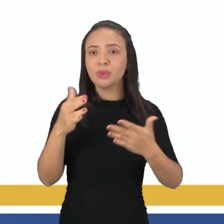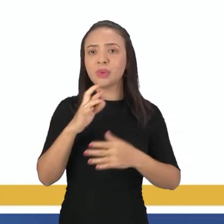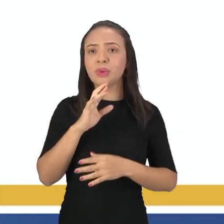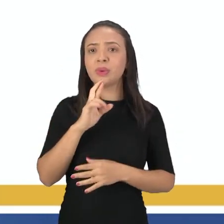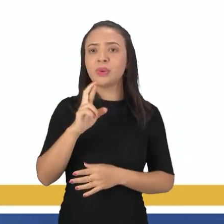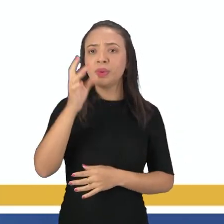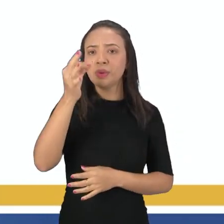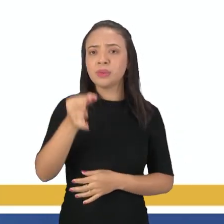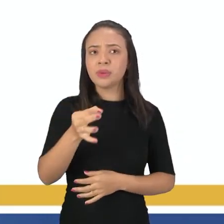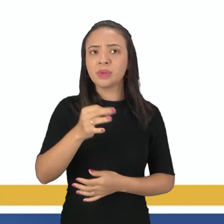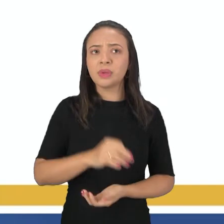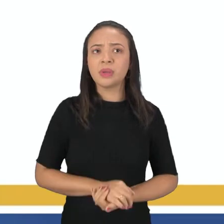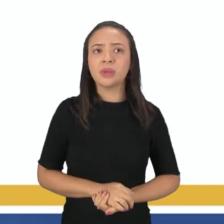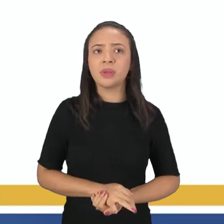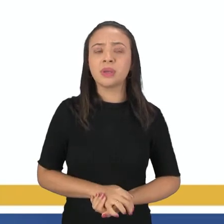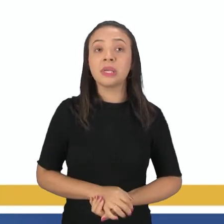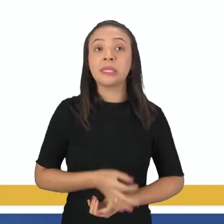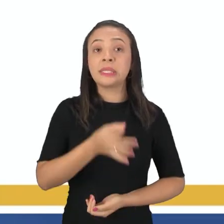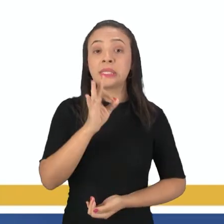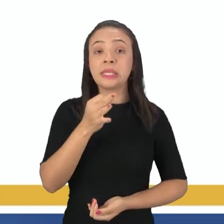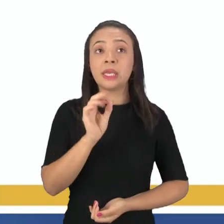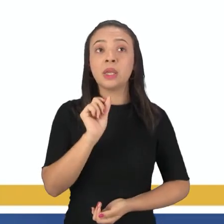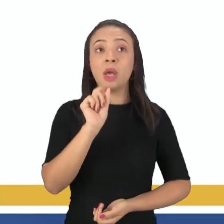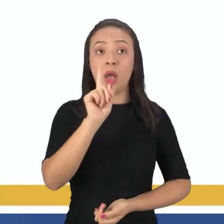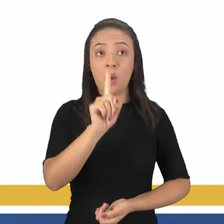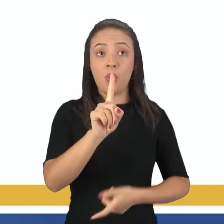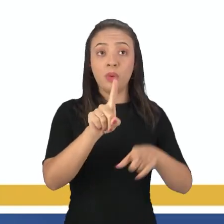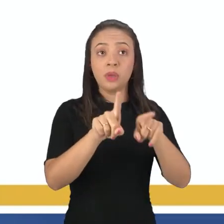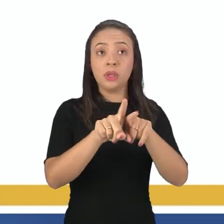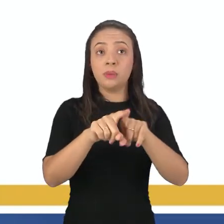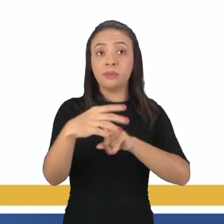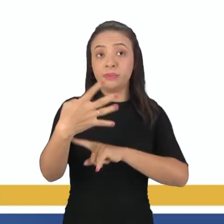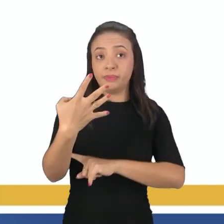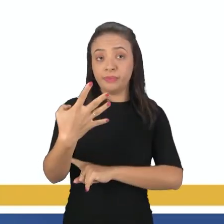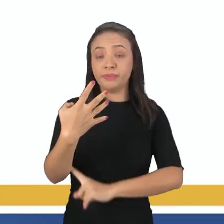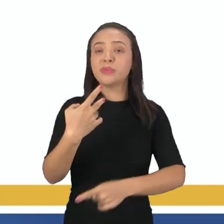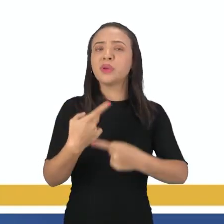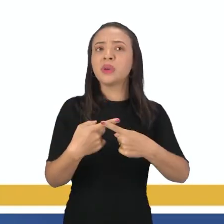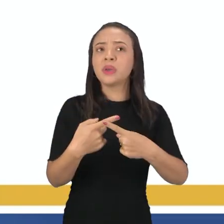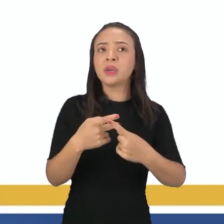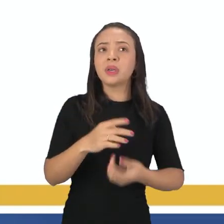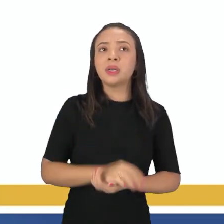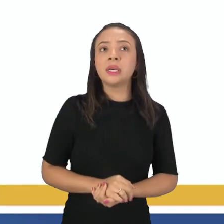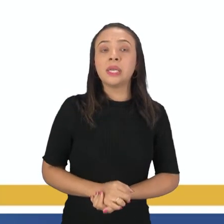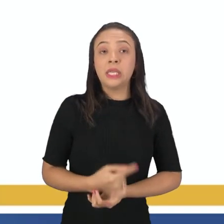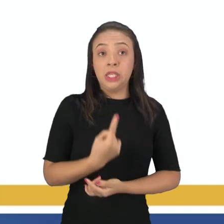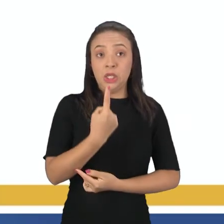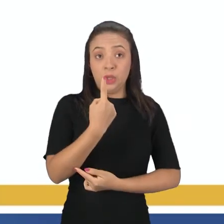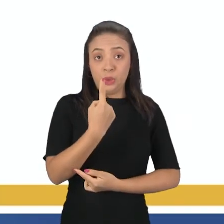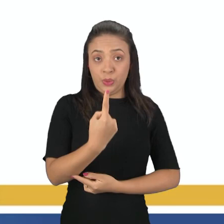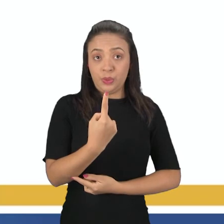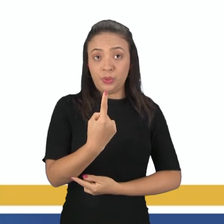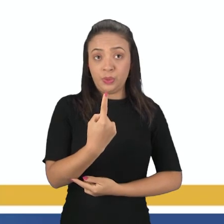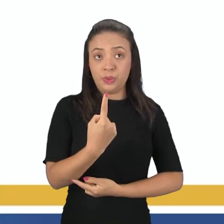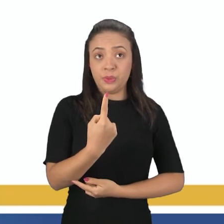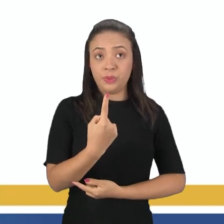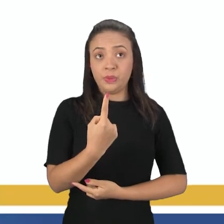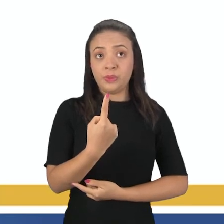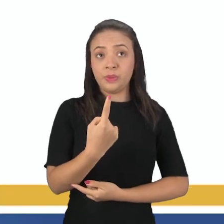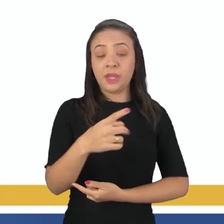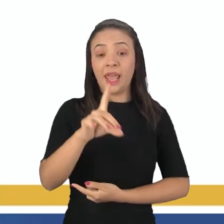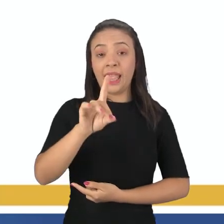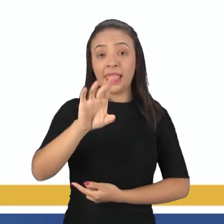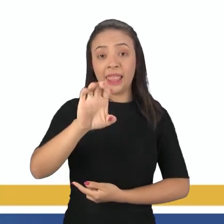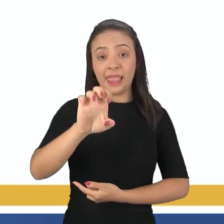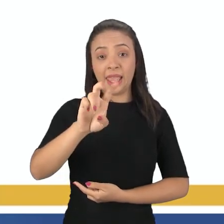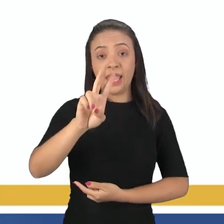está correta? As sentenças que estão corretas é a 1 e a 4. Por quê? Na 1, deve haver